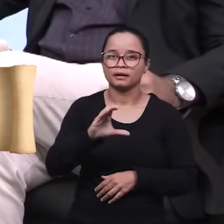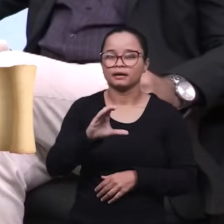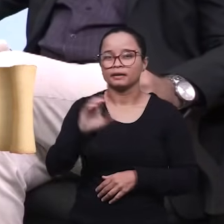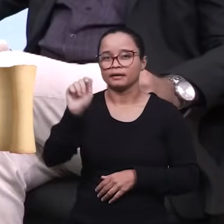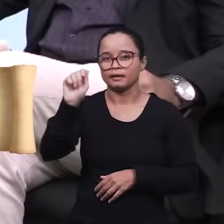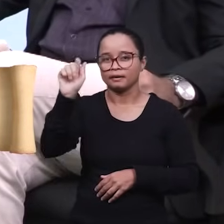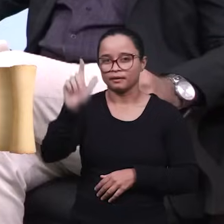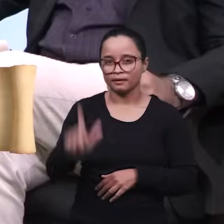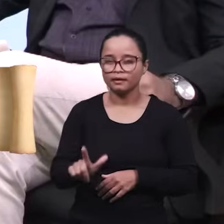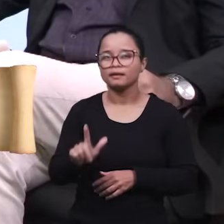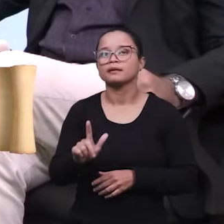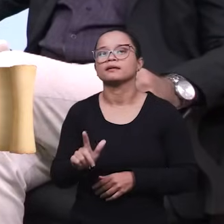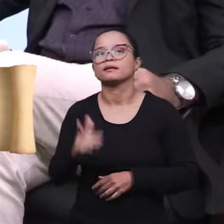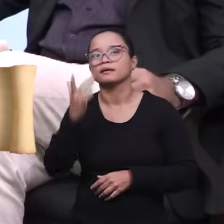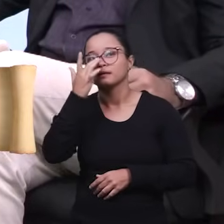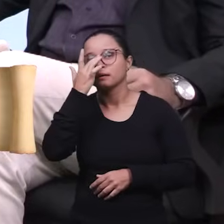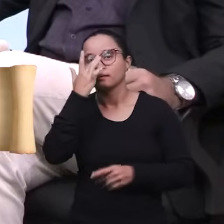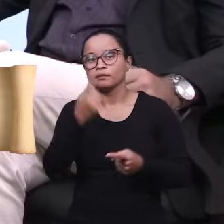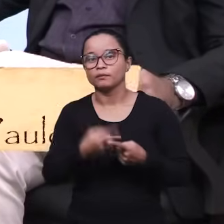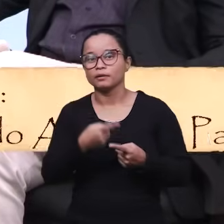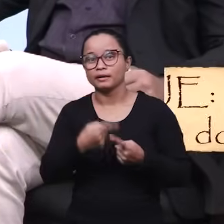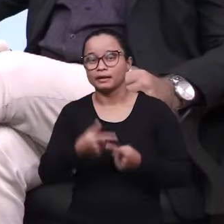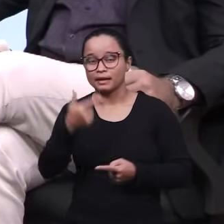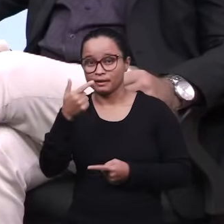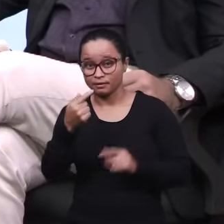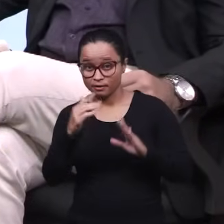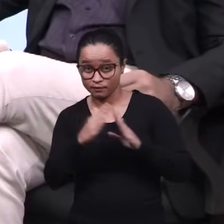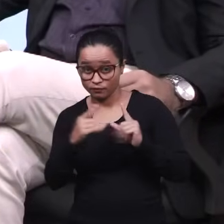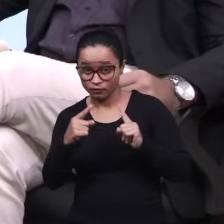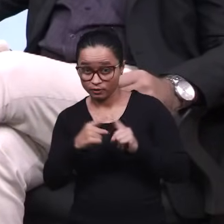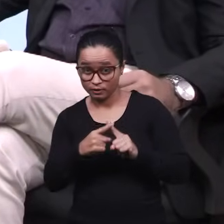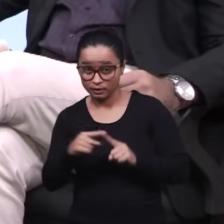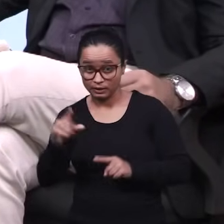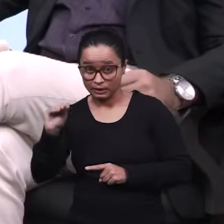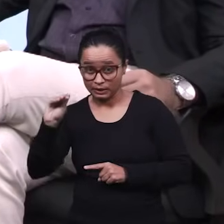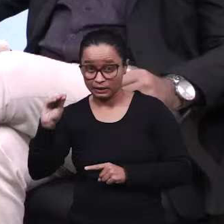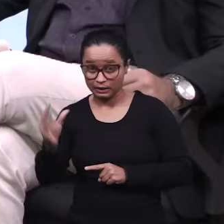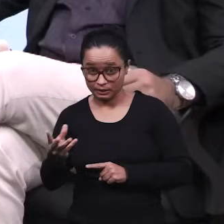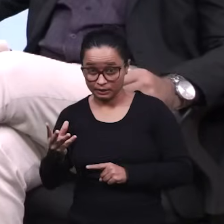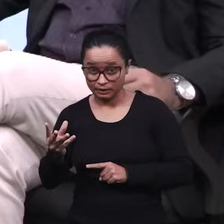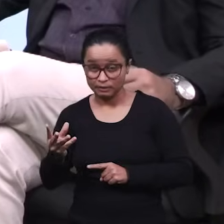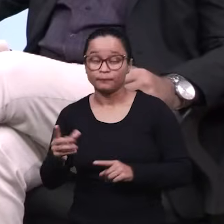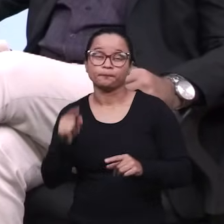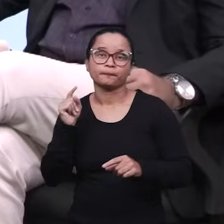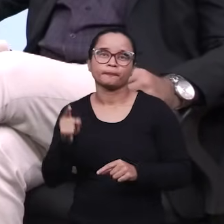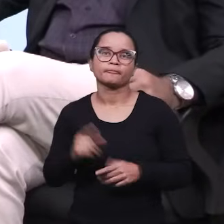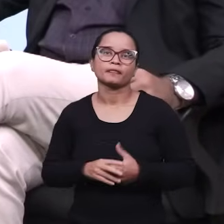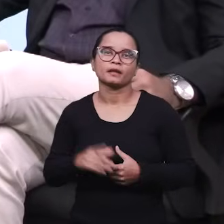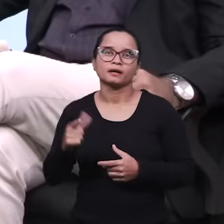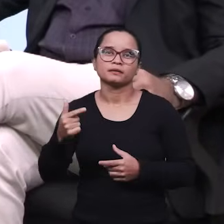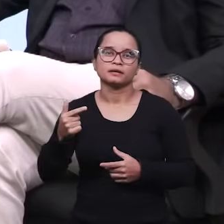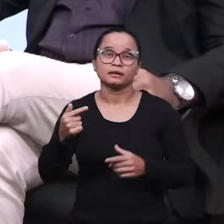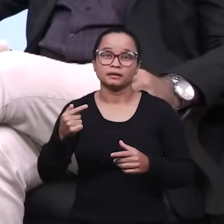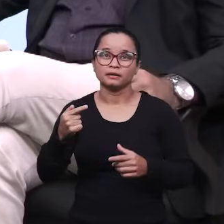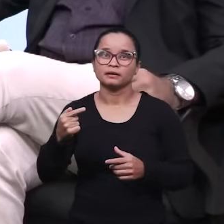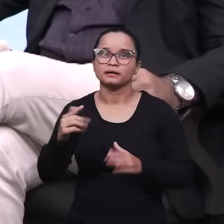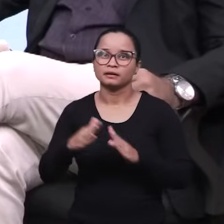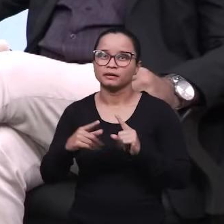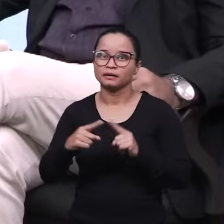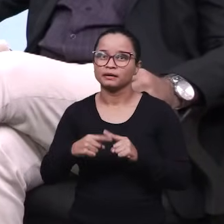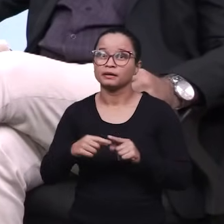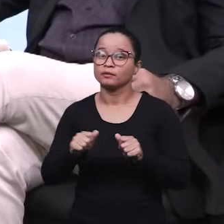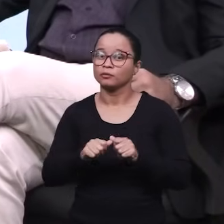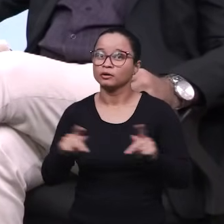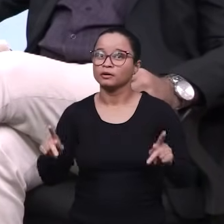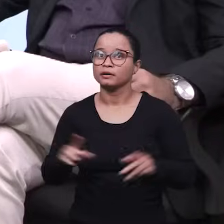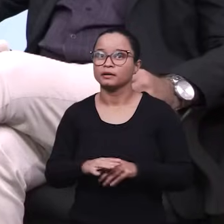Galácia, que fica lá de cima, porque as 7 igrejas da Ásia Menor, né, as 7 igrejas do Apocalipse, ficam nessa região, na